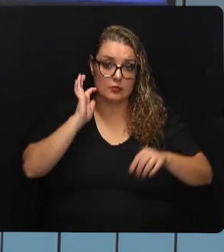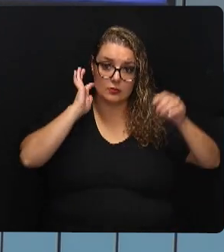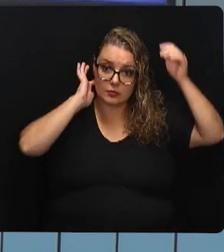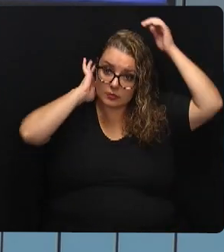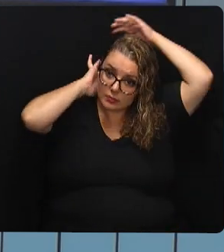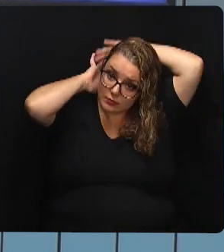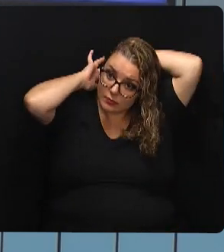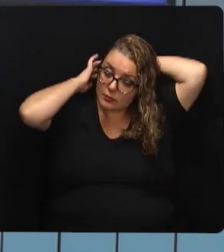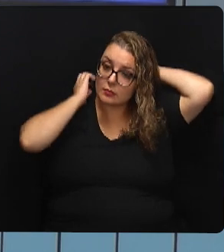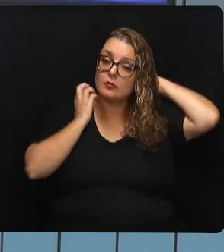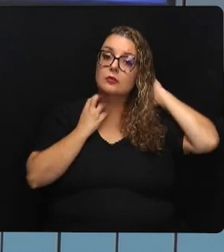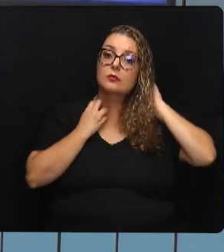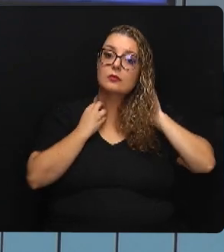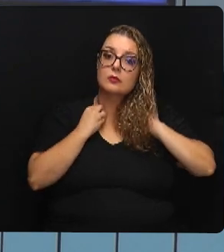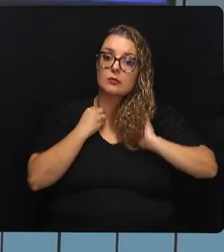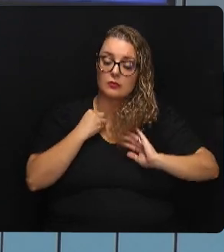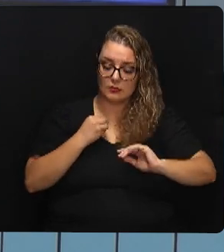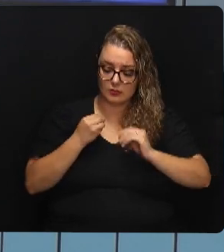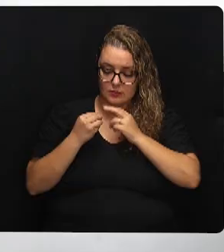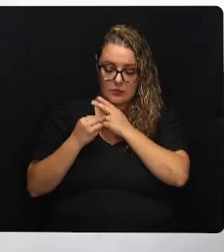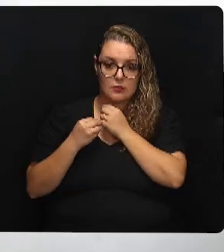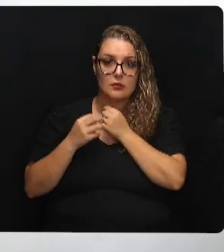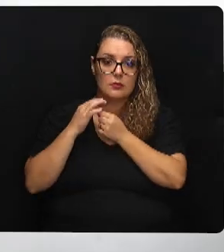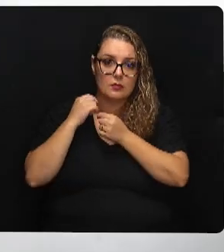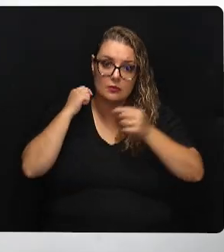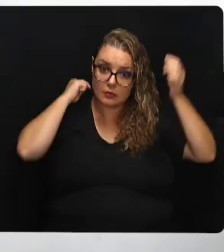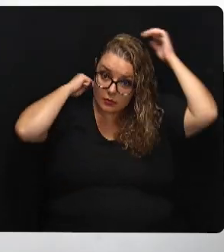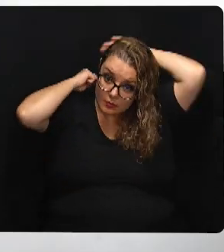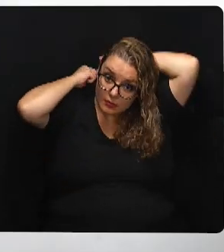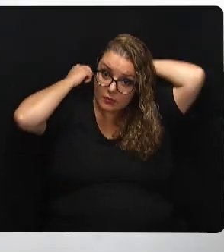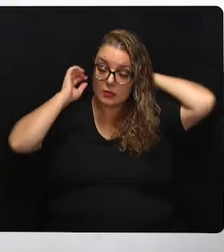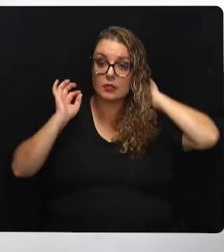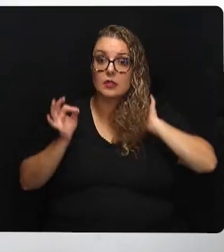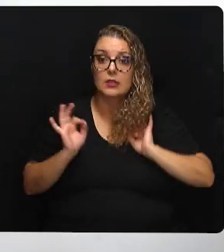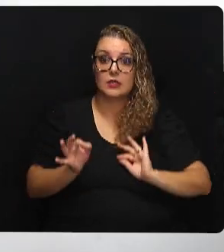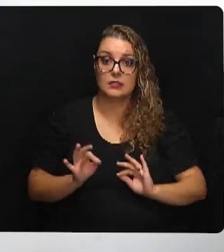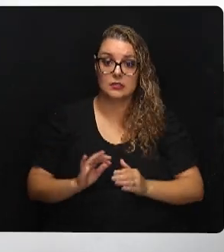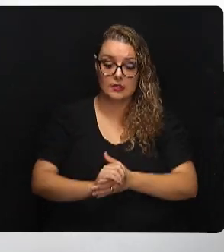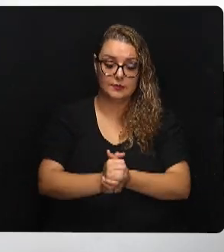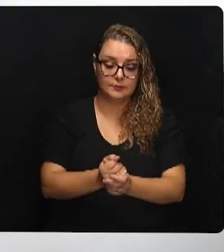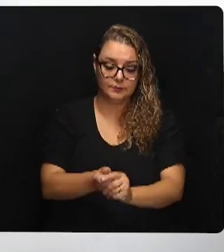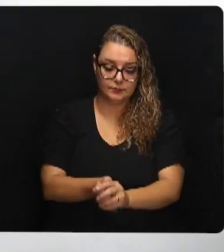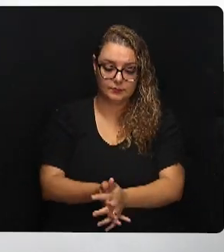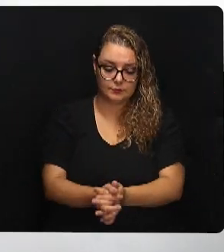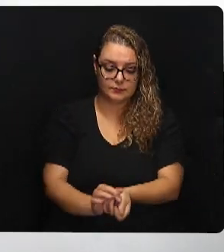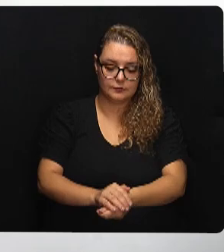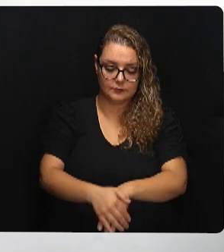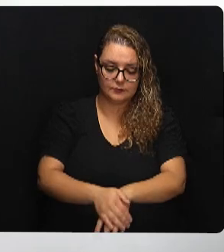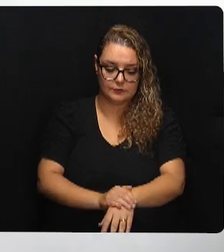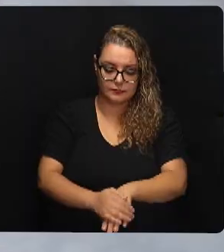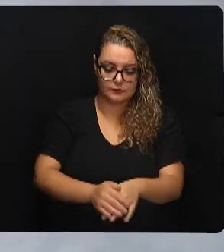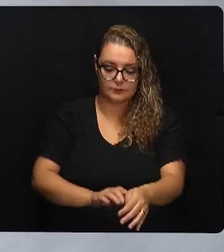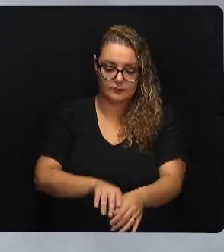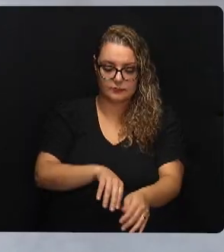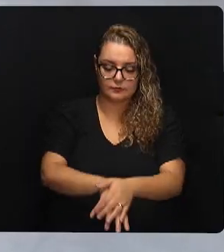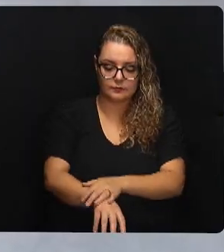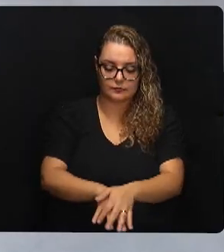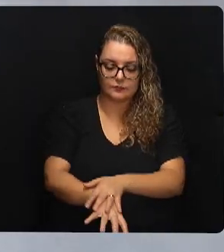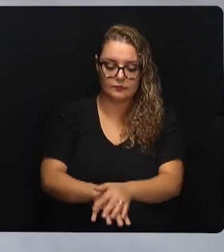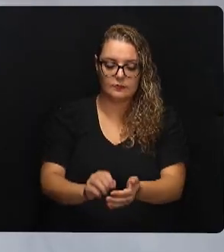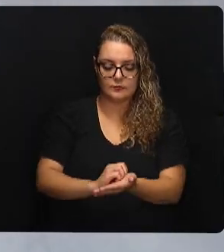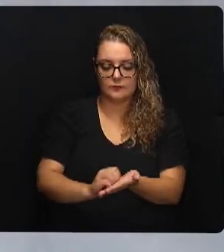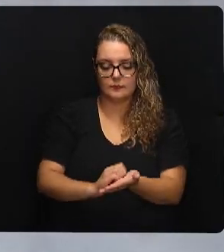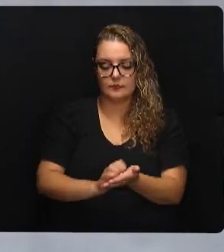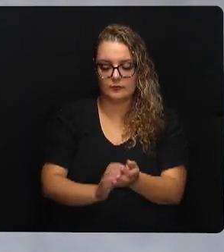dessas viroses, né? Exatamente. Então, eu acho que a lavagem das mãos com água e